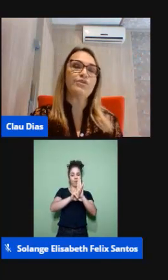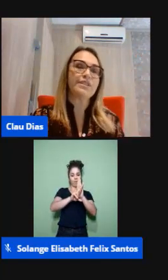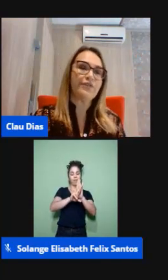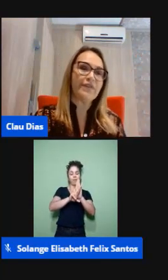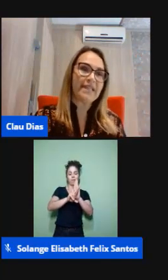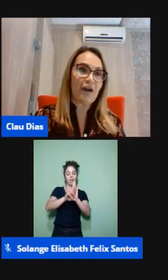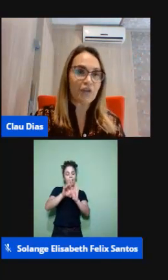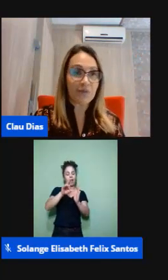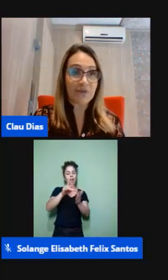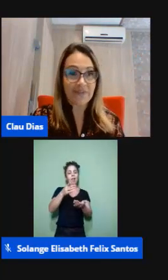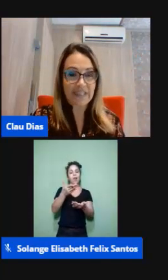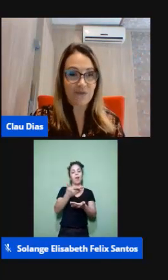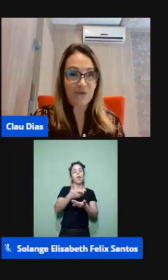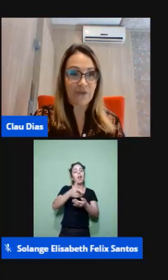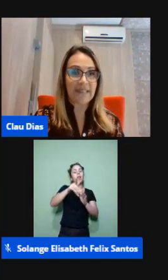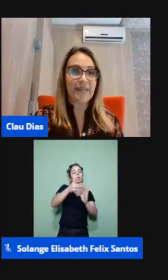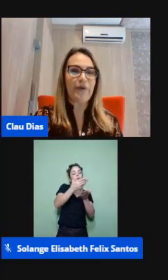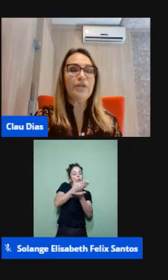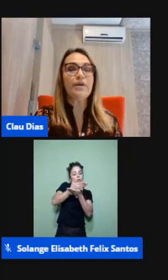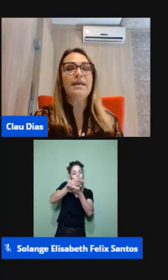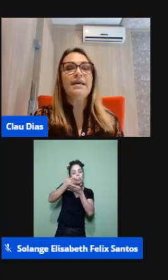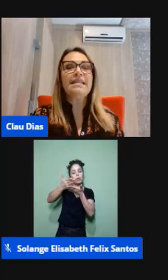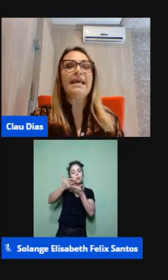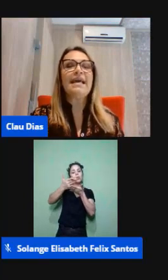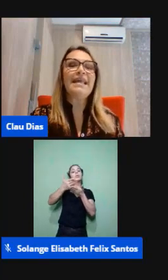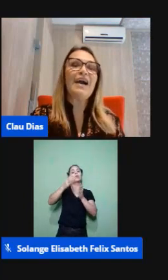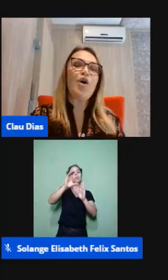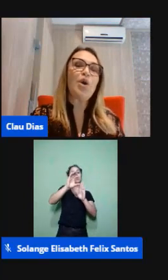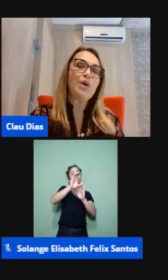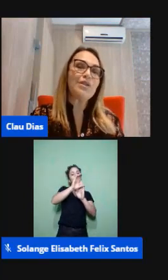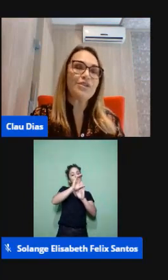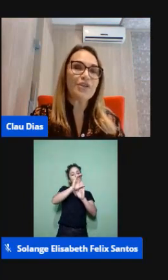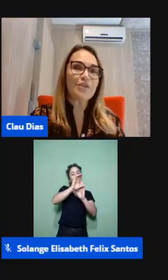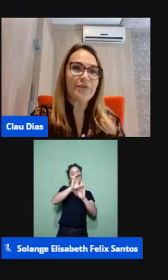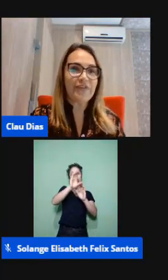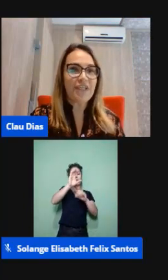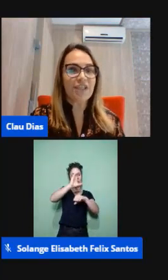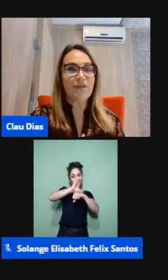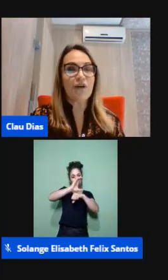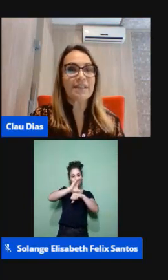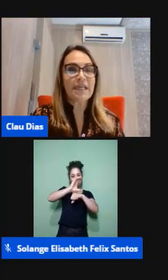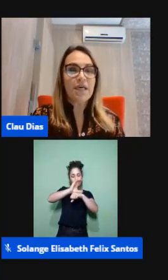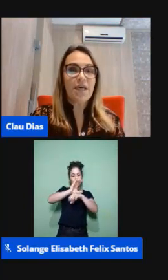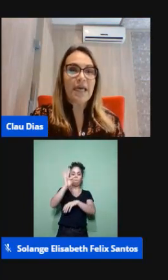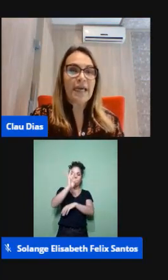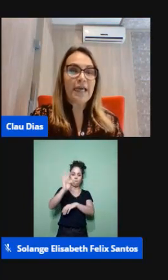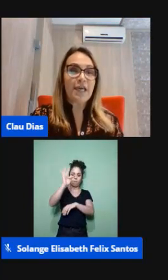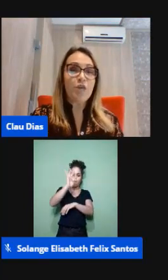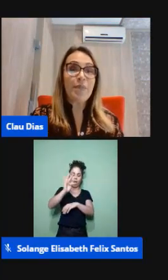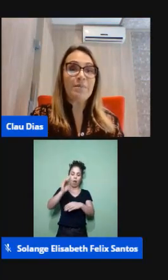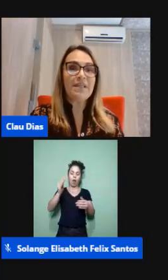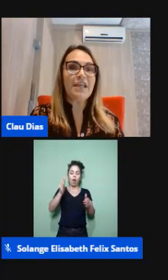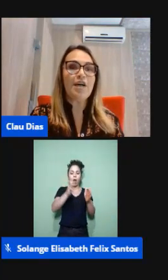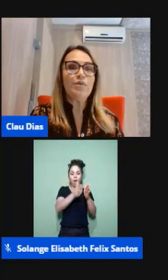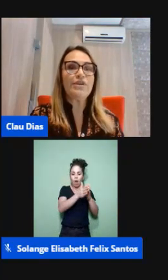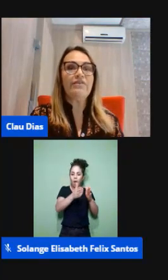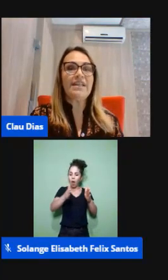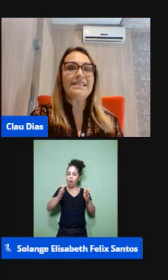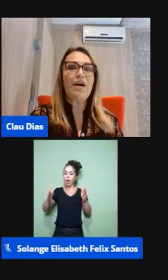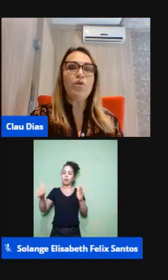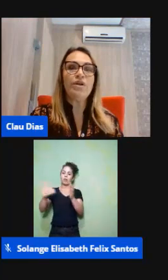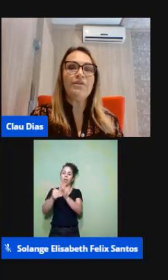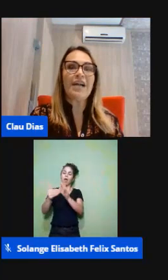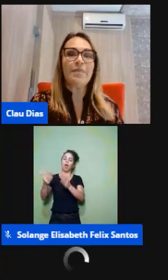lá da Constituição Federal de 1988, né, até agora o ano de 2020, que nós implementamos